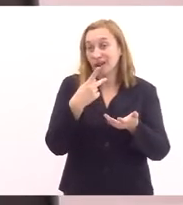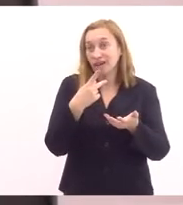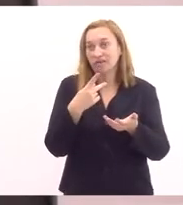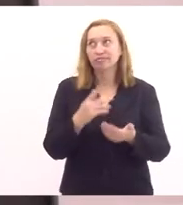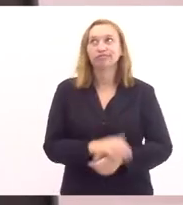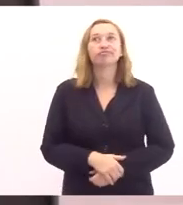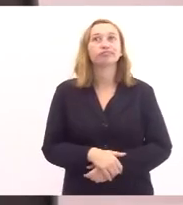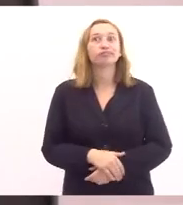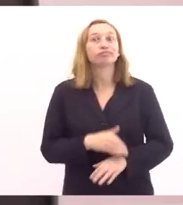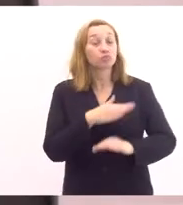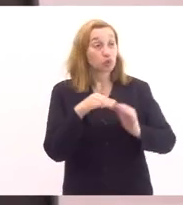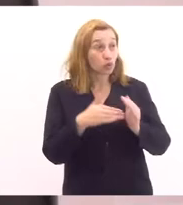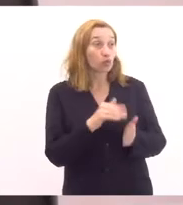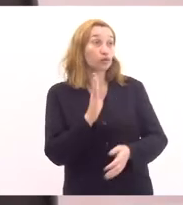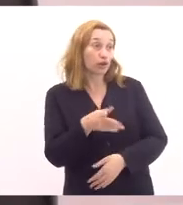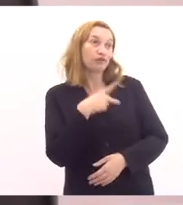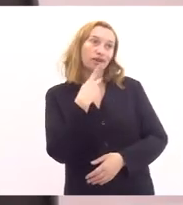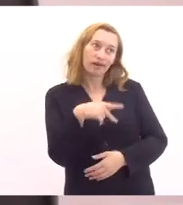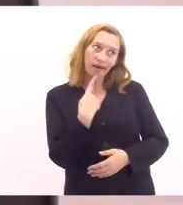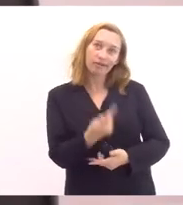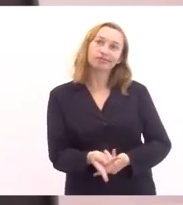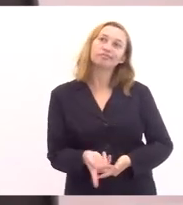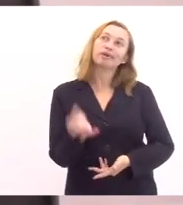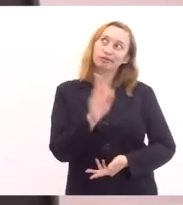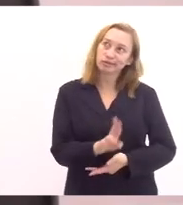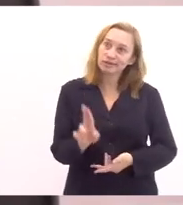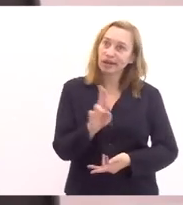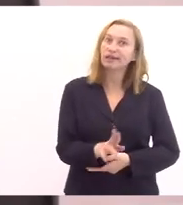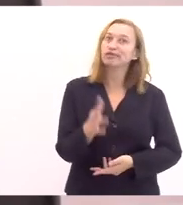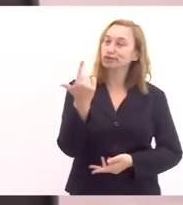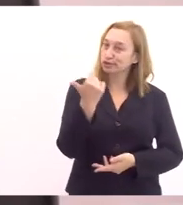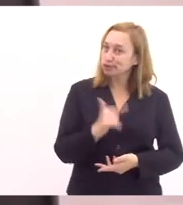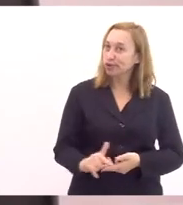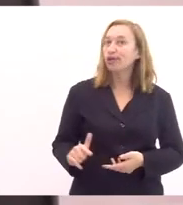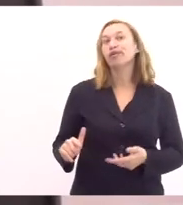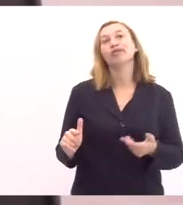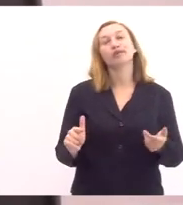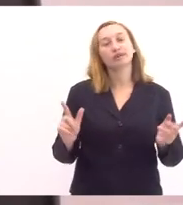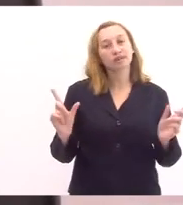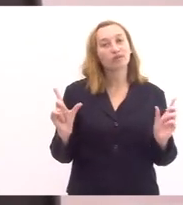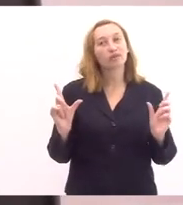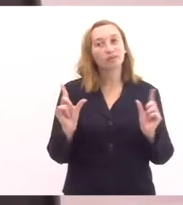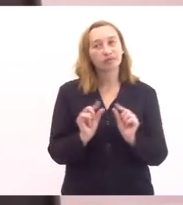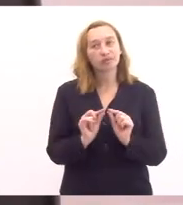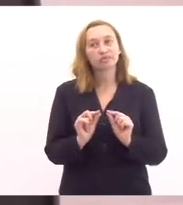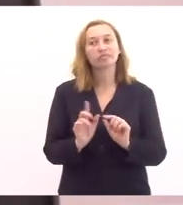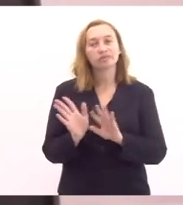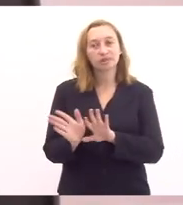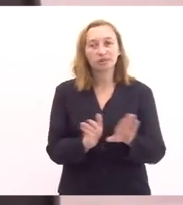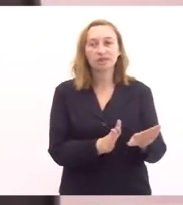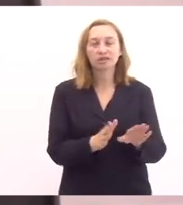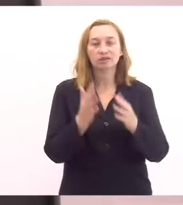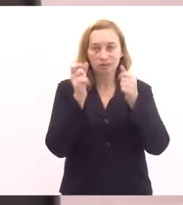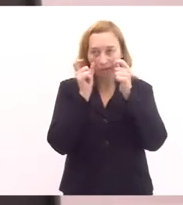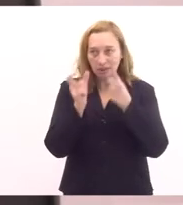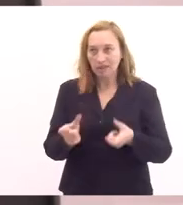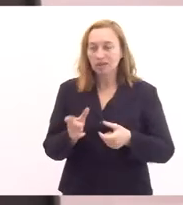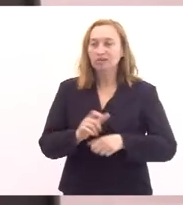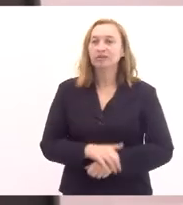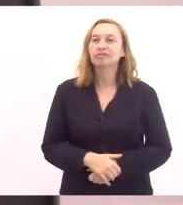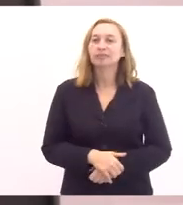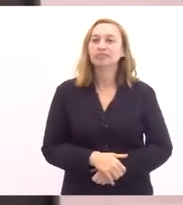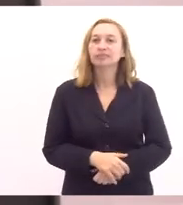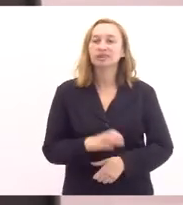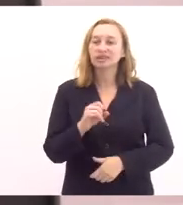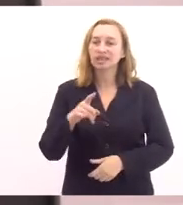falar saíram nessa mesa então pra gente otimizar o tempo mas eu vou chamar atenção a gente